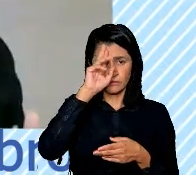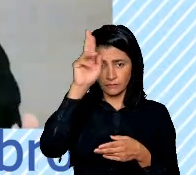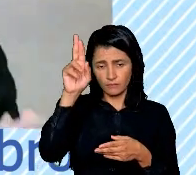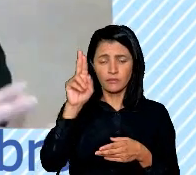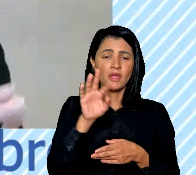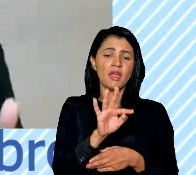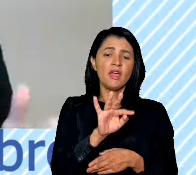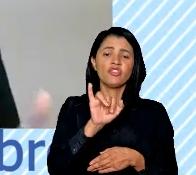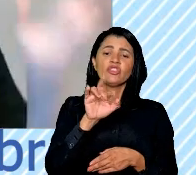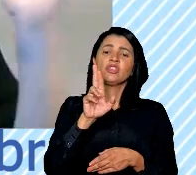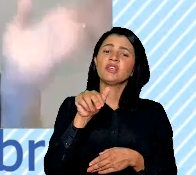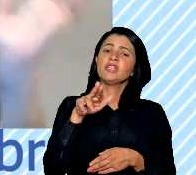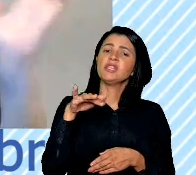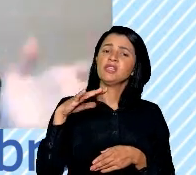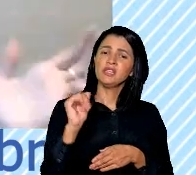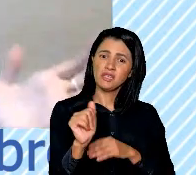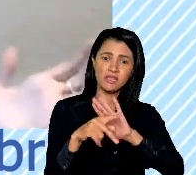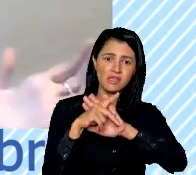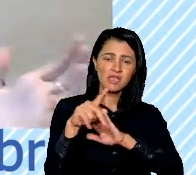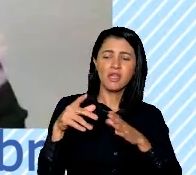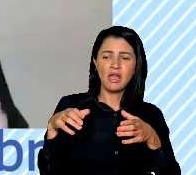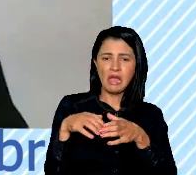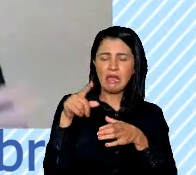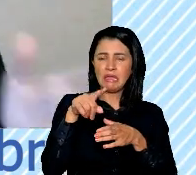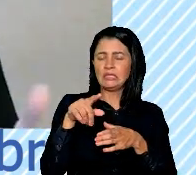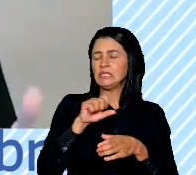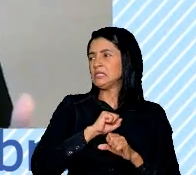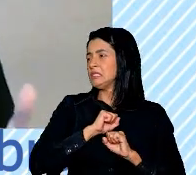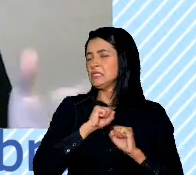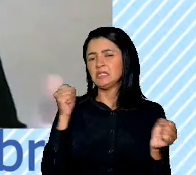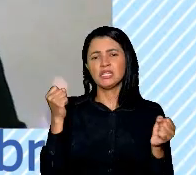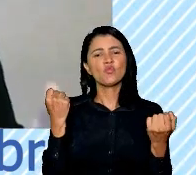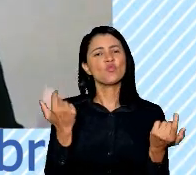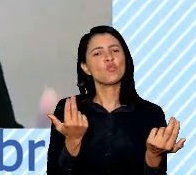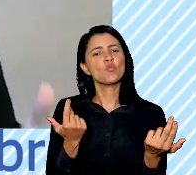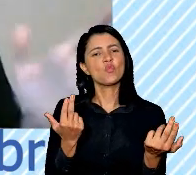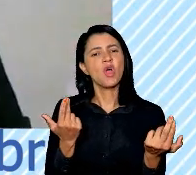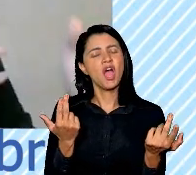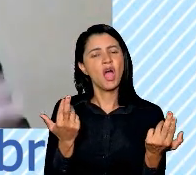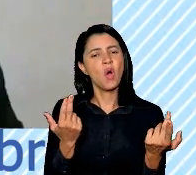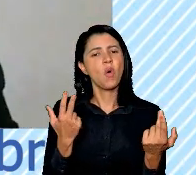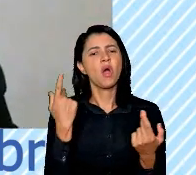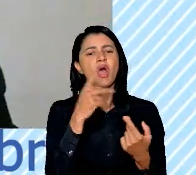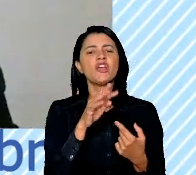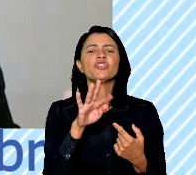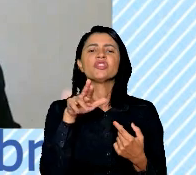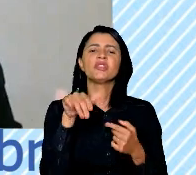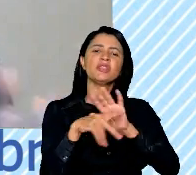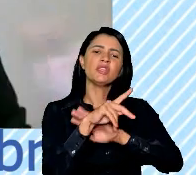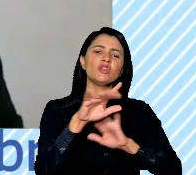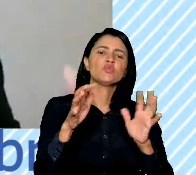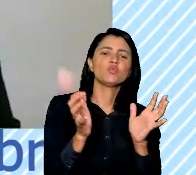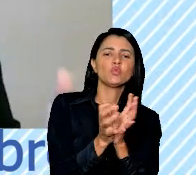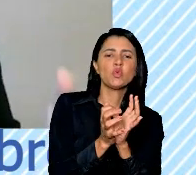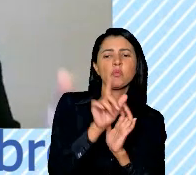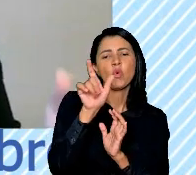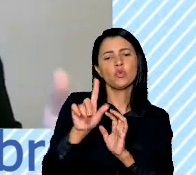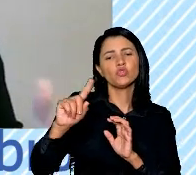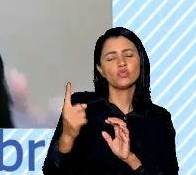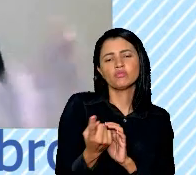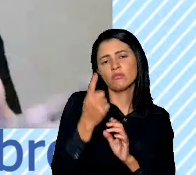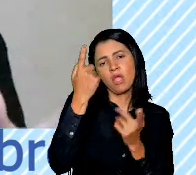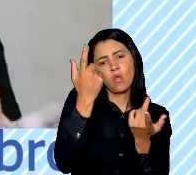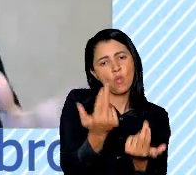da massa é tão detestável quanto a tirania do indivíduo ou a tirania de um grupo. É tudo